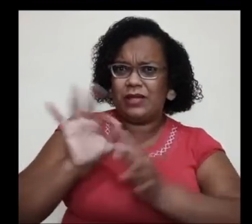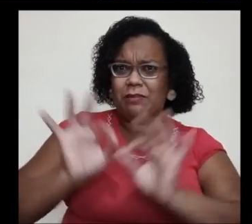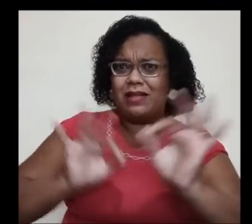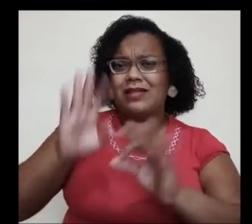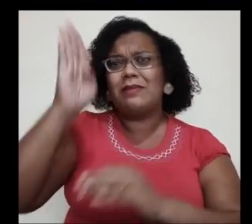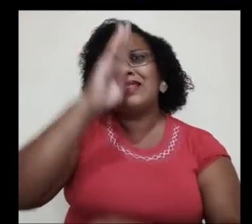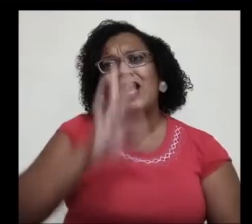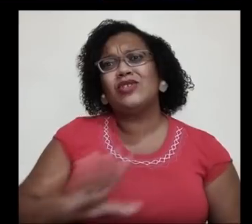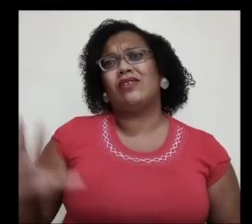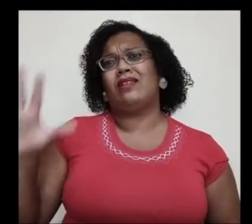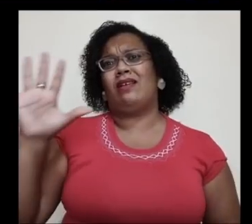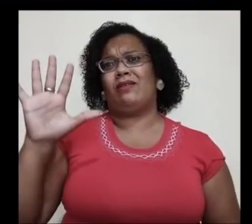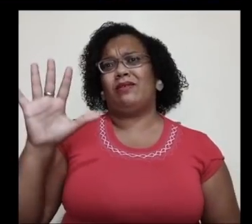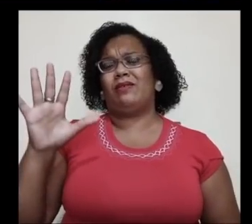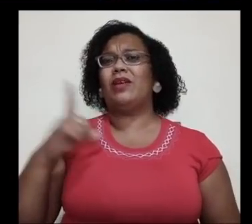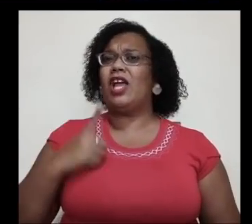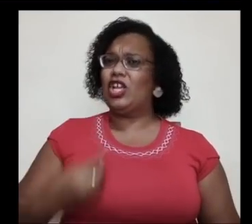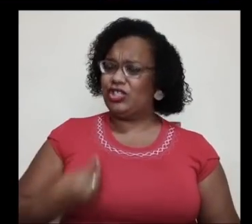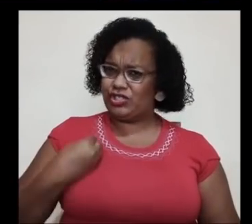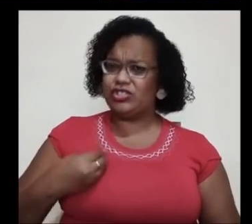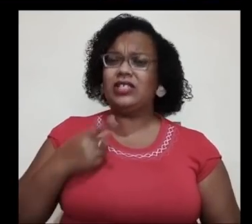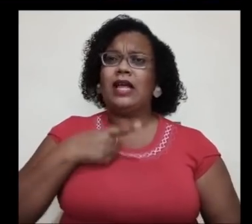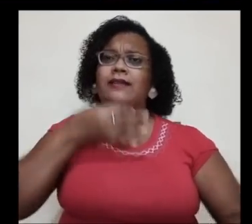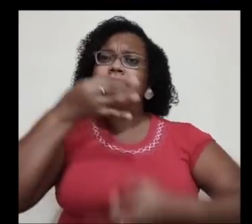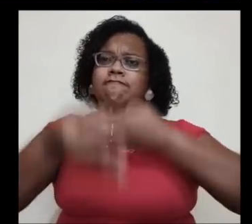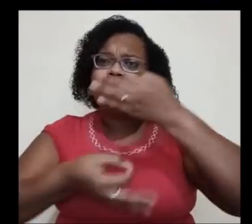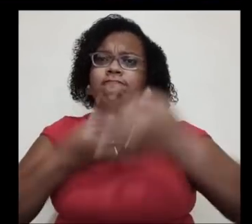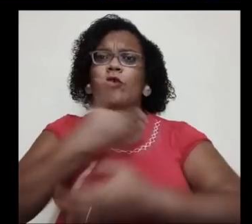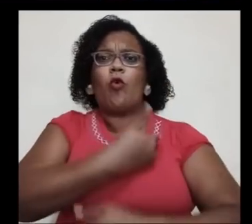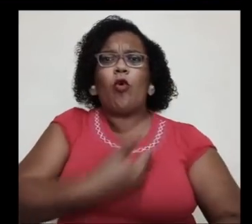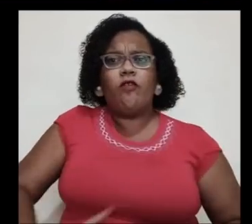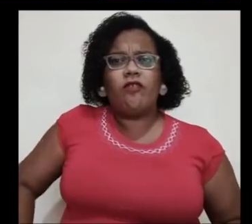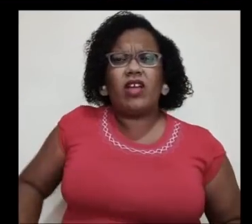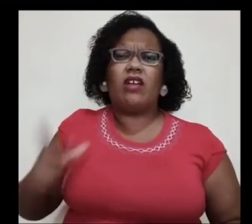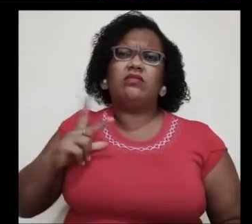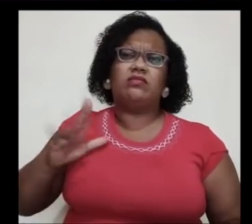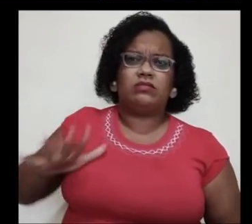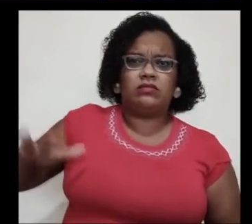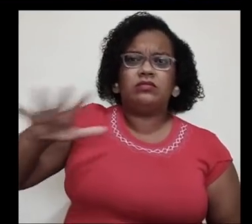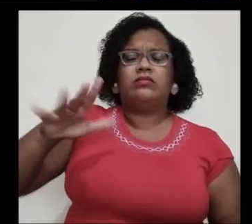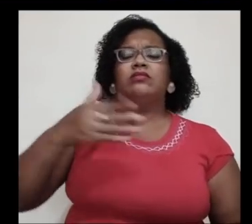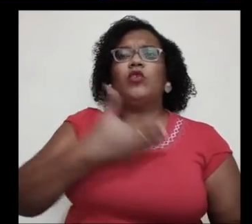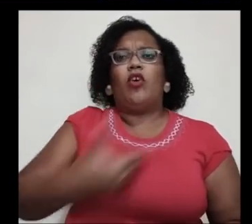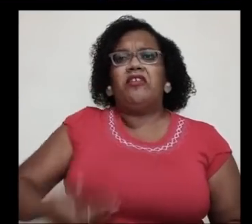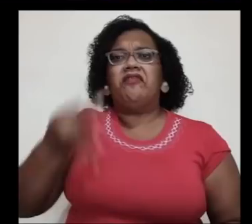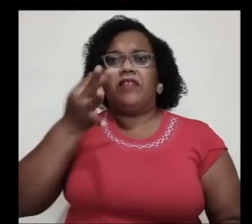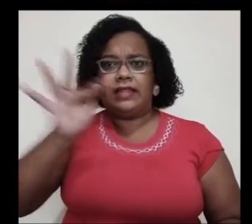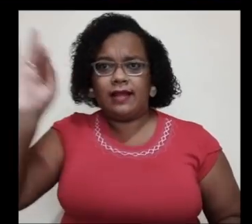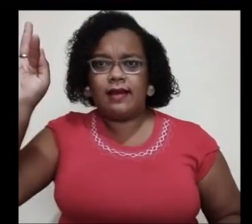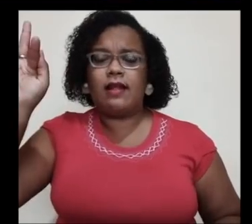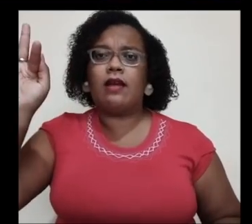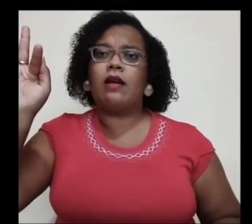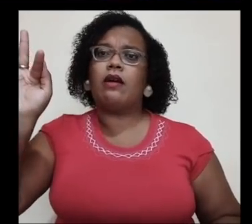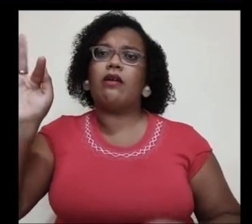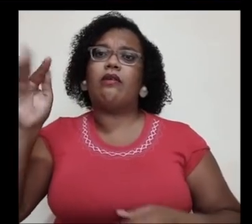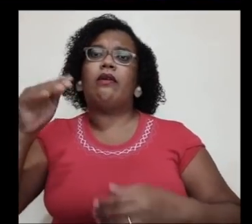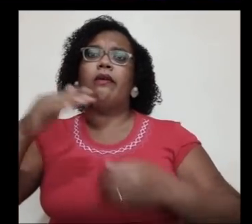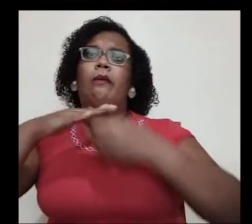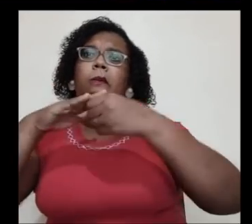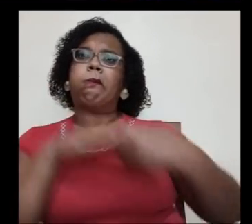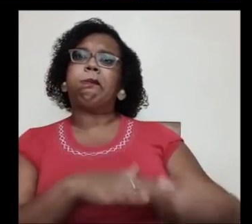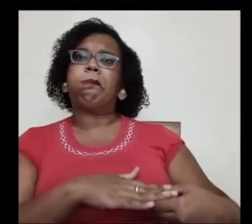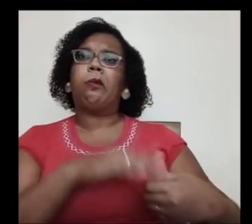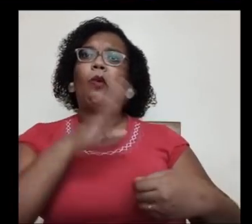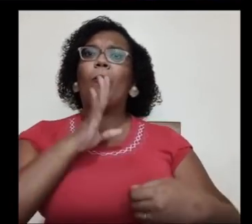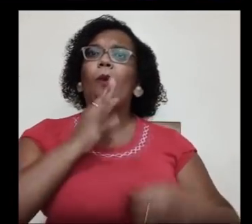federal, em detrimento do conhecimento científico, das orientações científicas, mas, mesmo assim, a ciência brasileira tem prestado um serviço